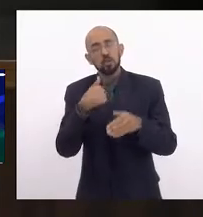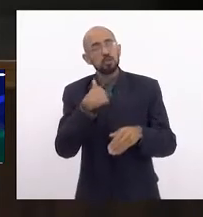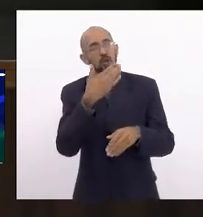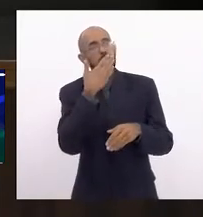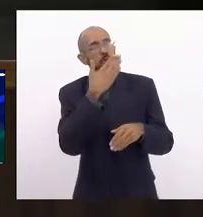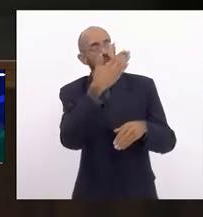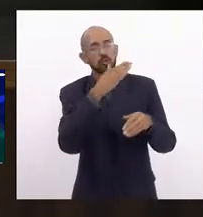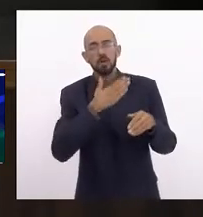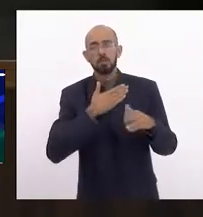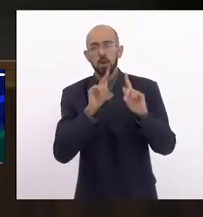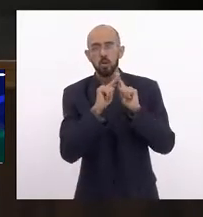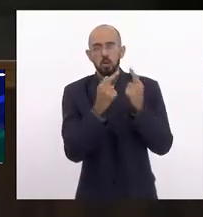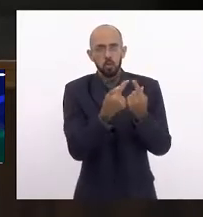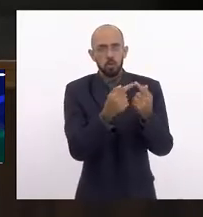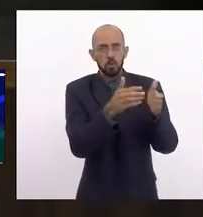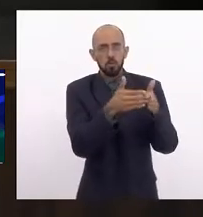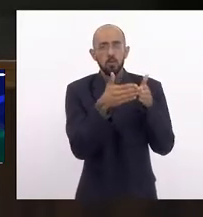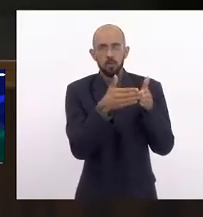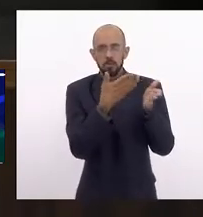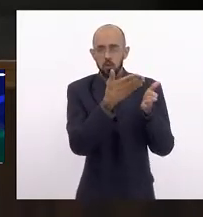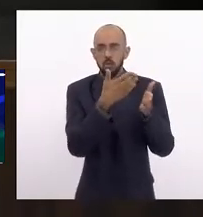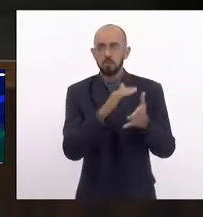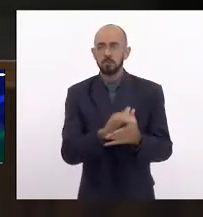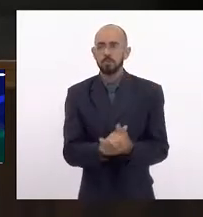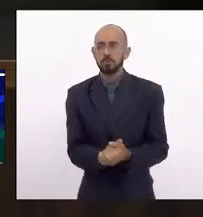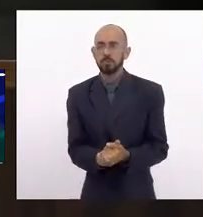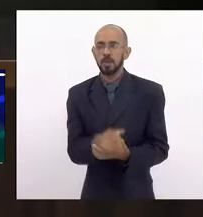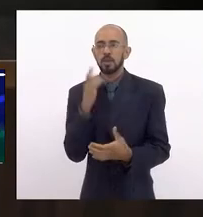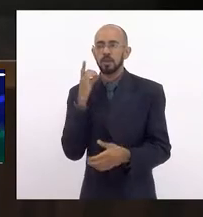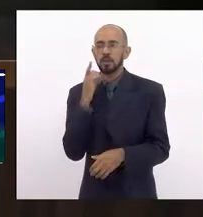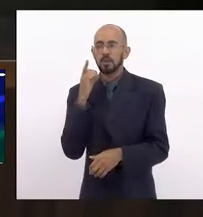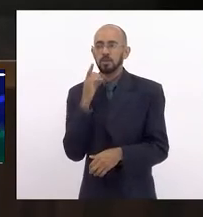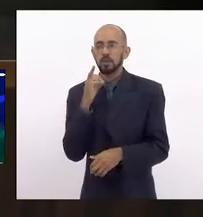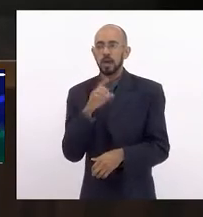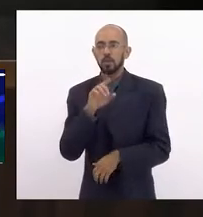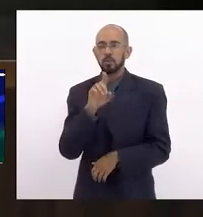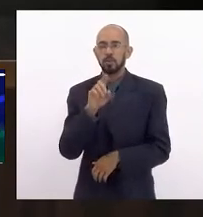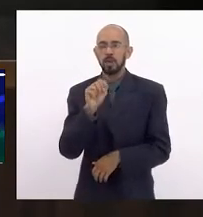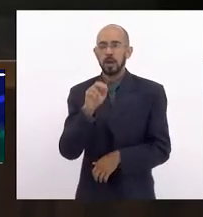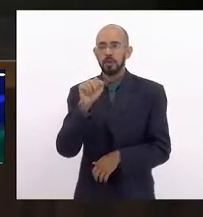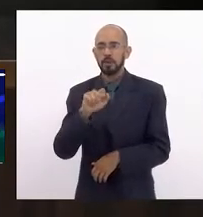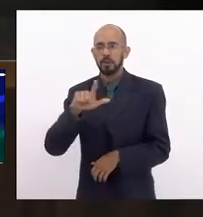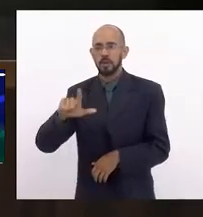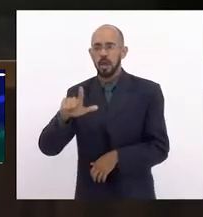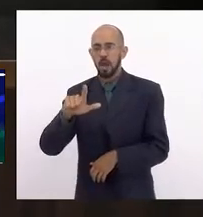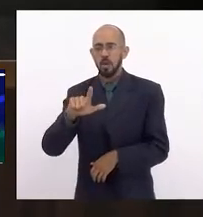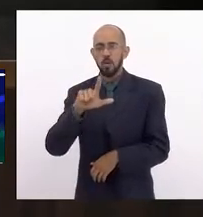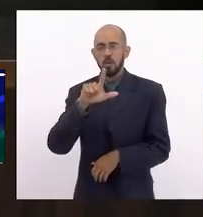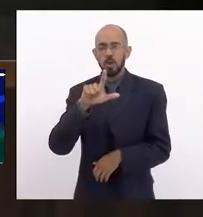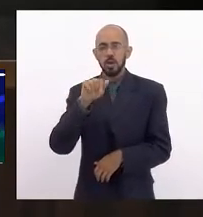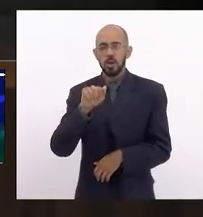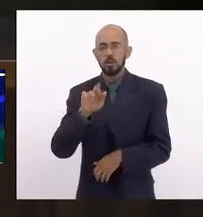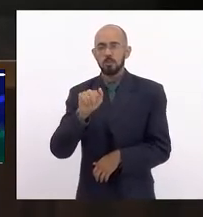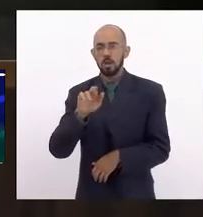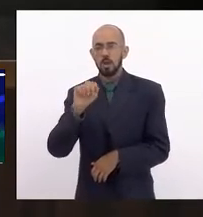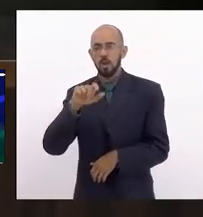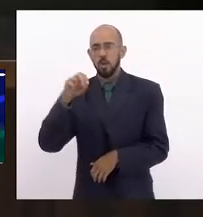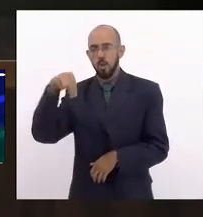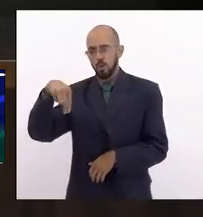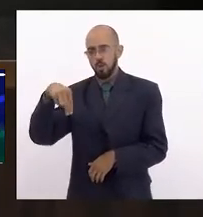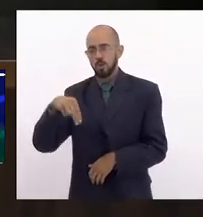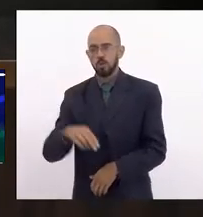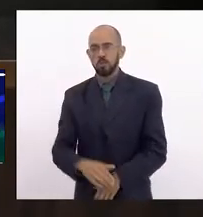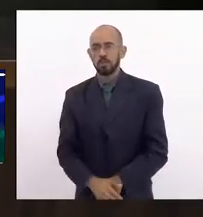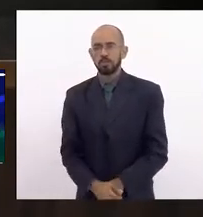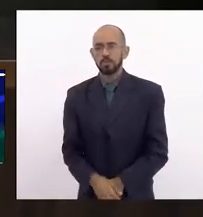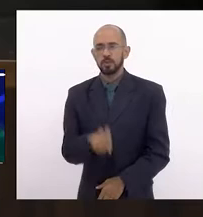direcionando ao meu grupo tá bom Por favor é a deputado danniel librelon por favor